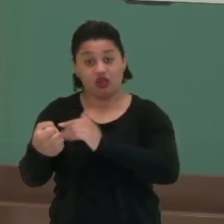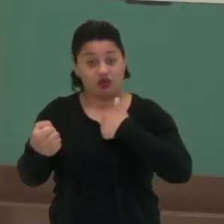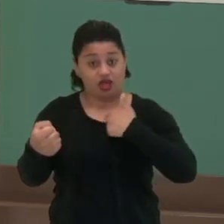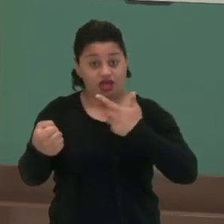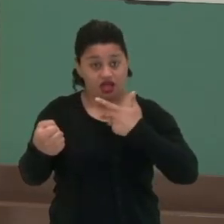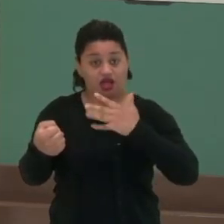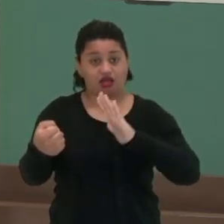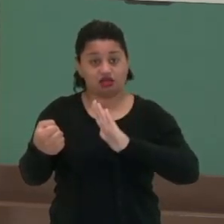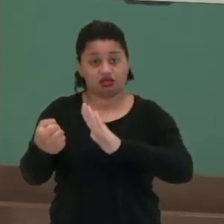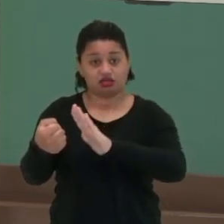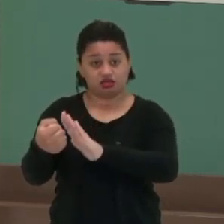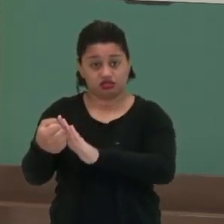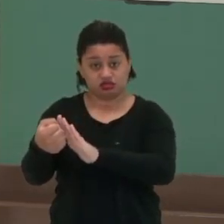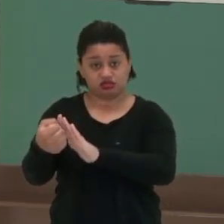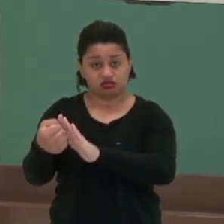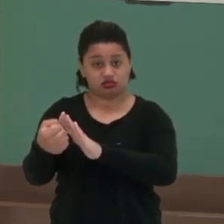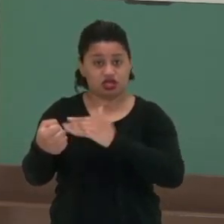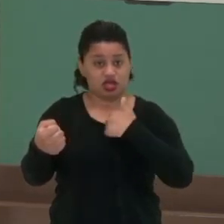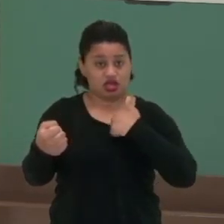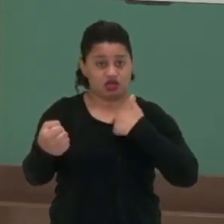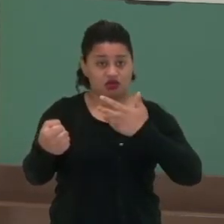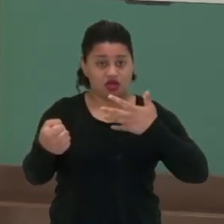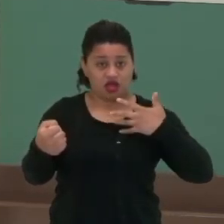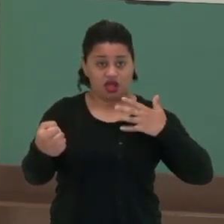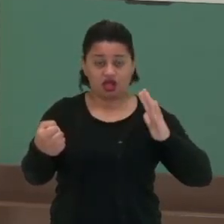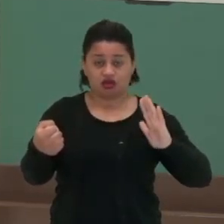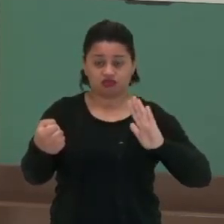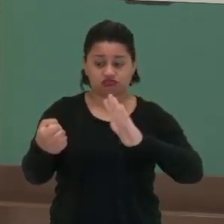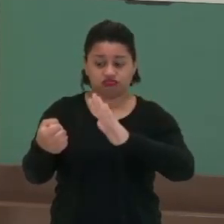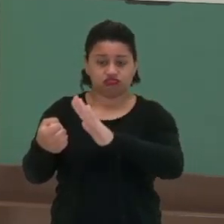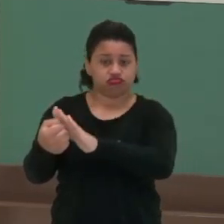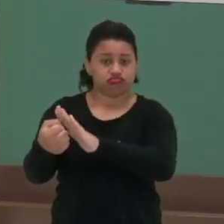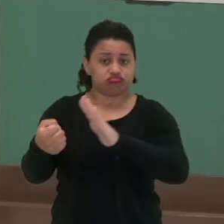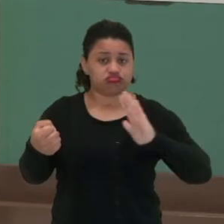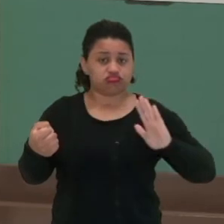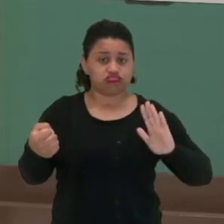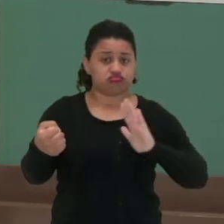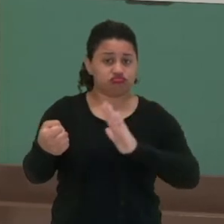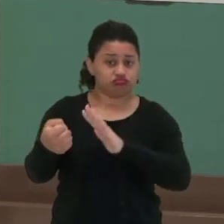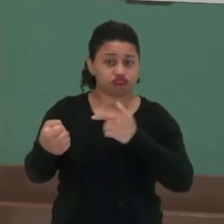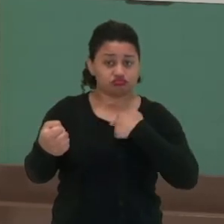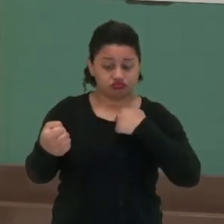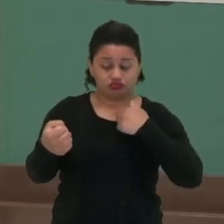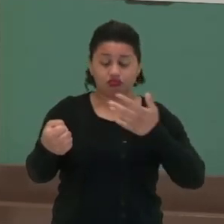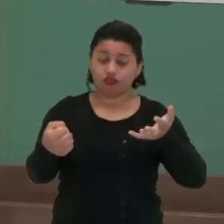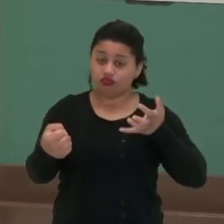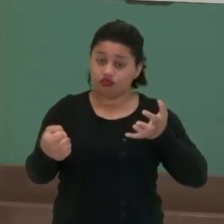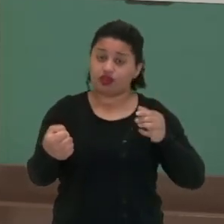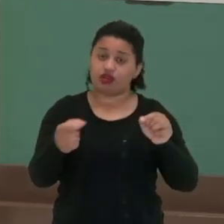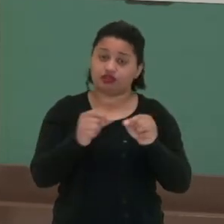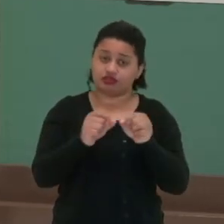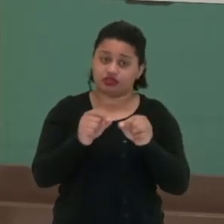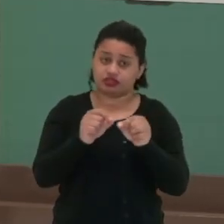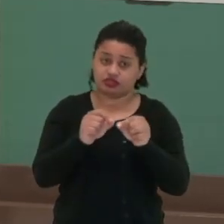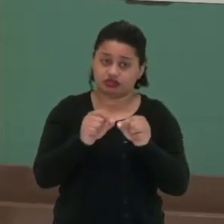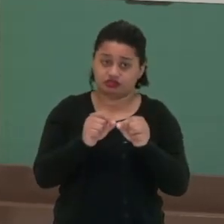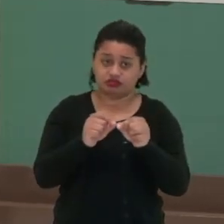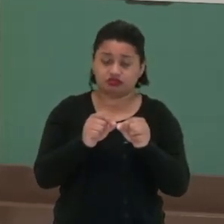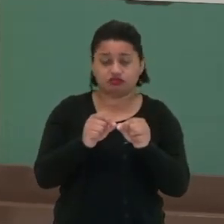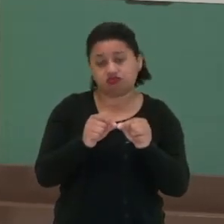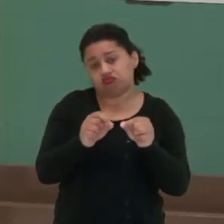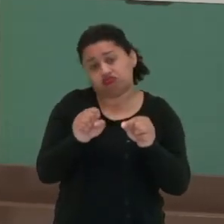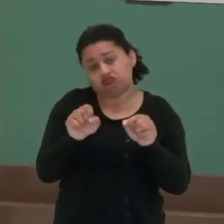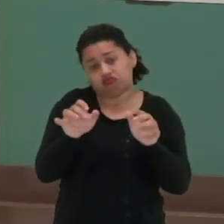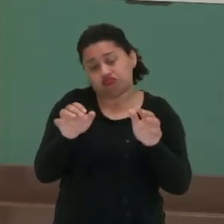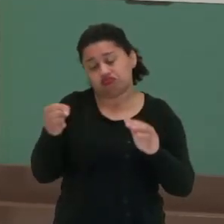na televisão e volto. Eu toco e volto. Eu quero isso. Se eu quiser, eu posso ficar com a